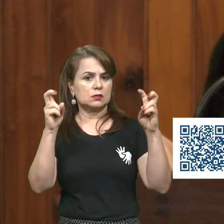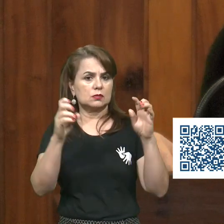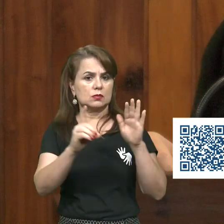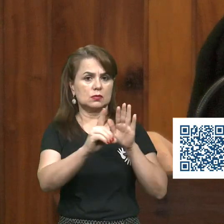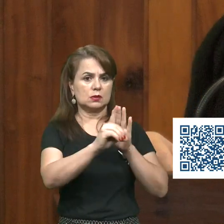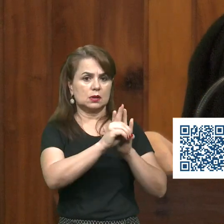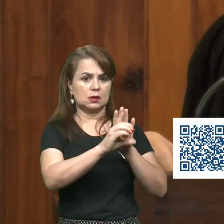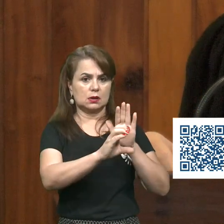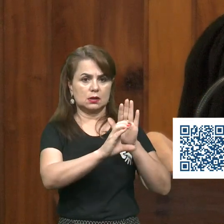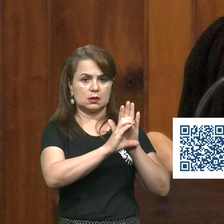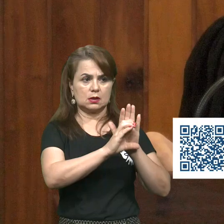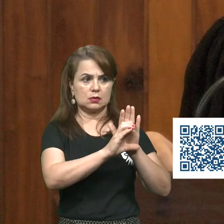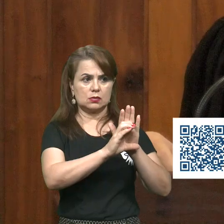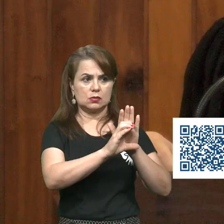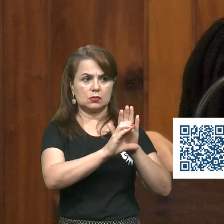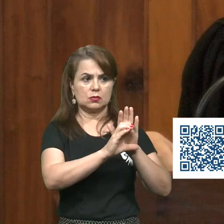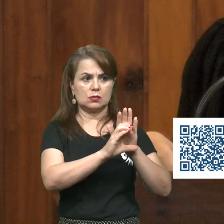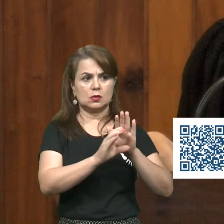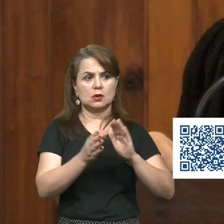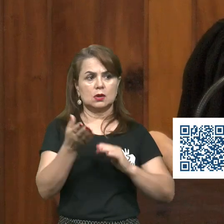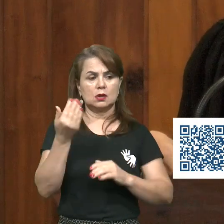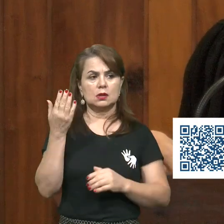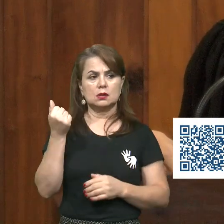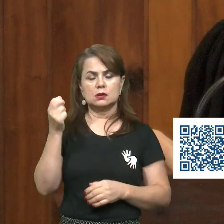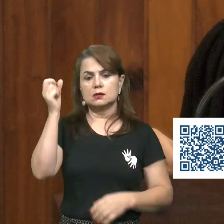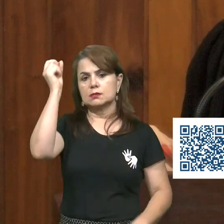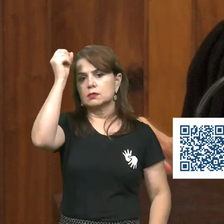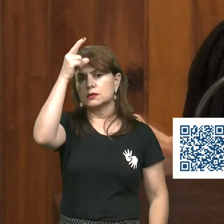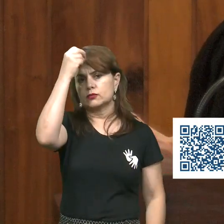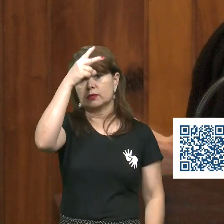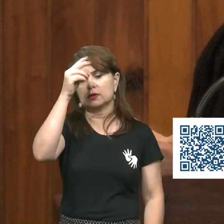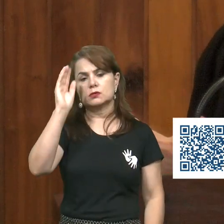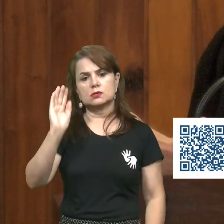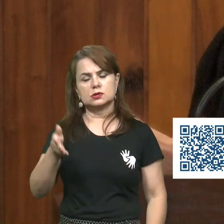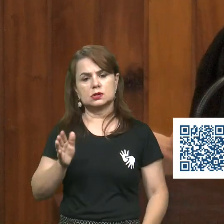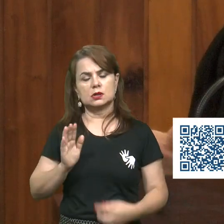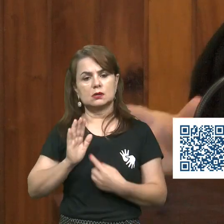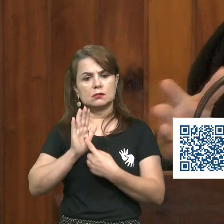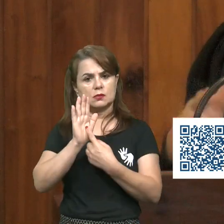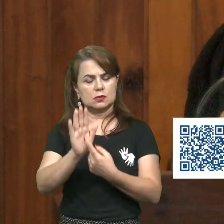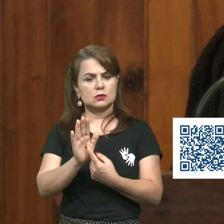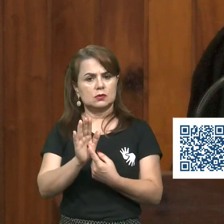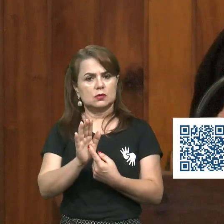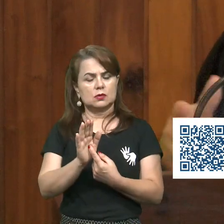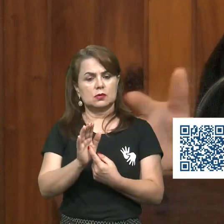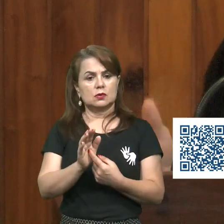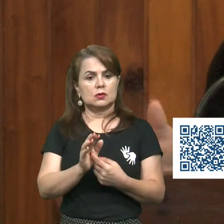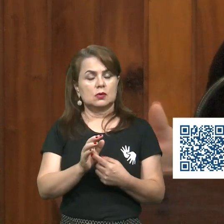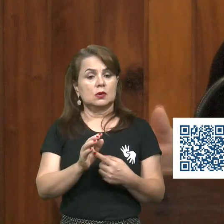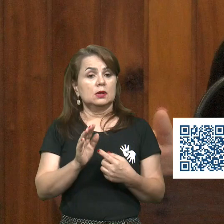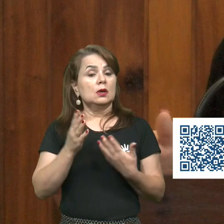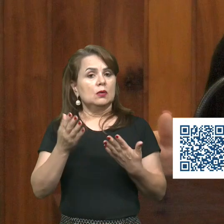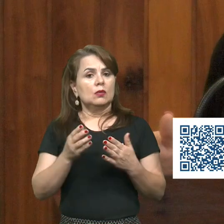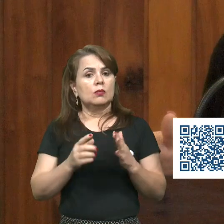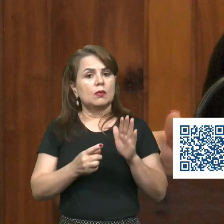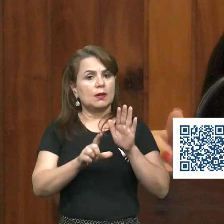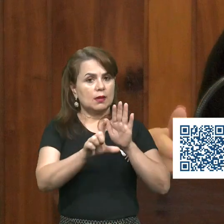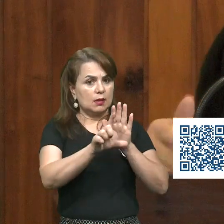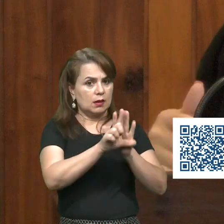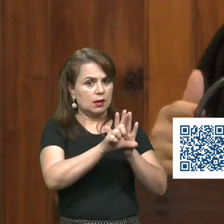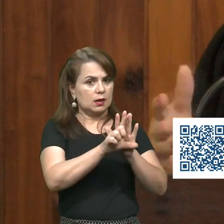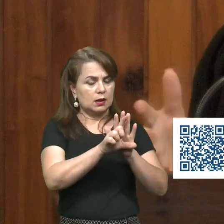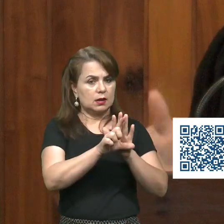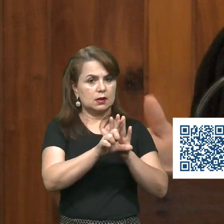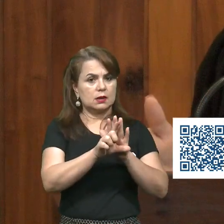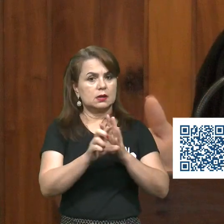foi colocado, né, pelo nosso prefeito, e as pessoas também, quero dizer aqui, a diferença entre um decreto e a lei. Nós